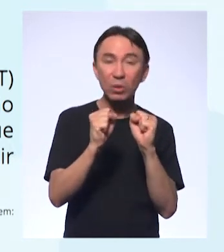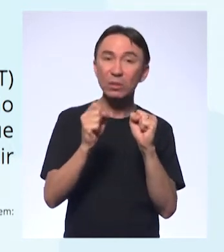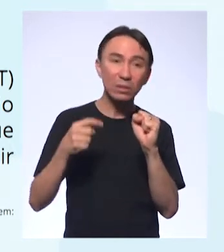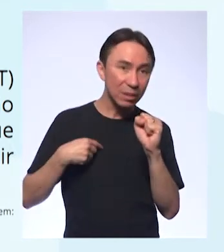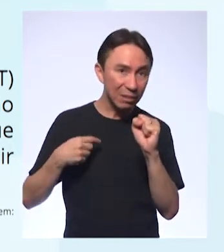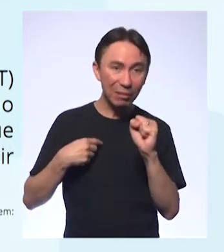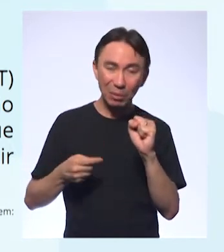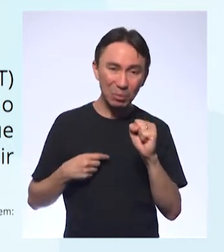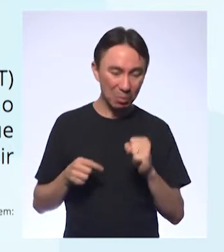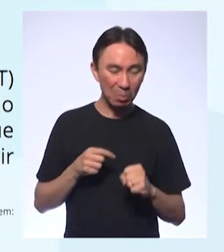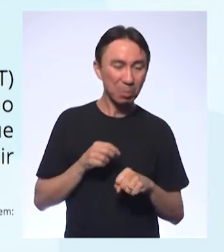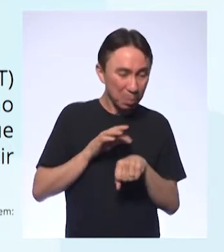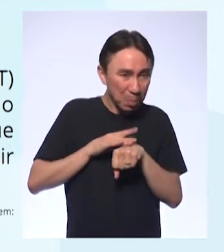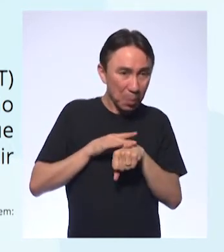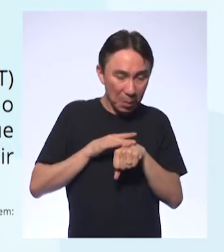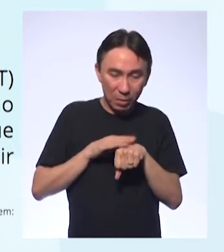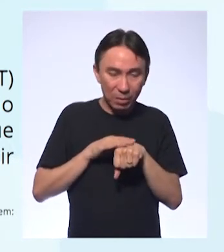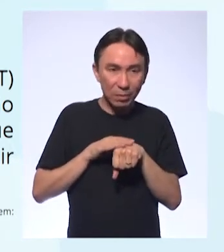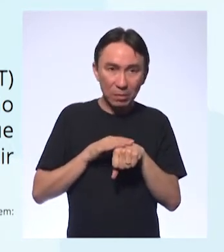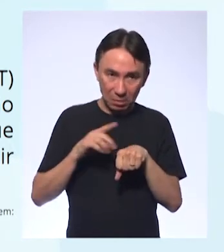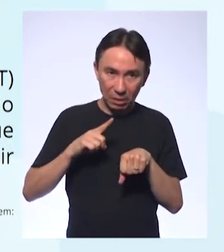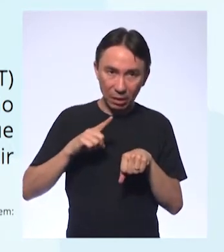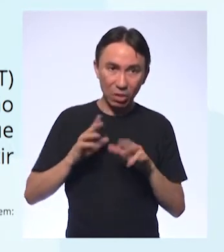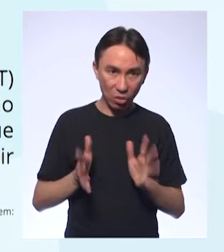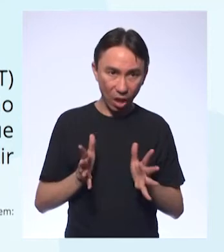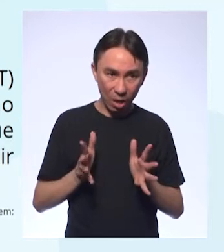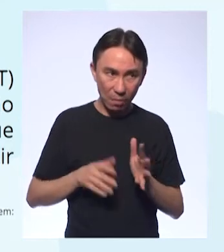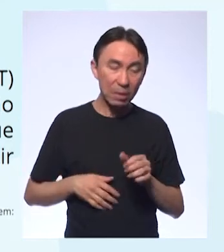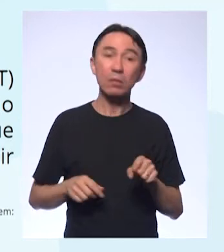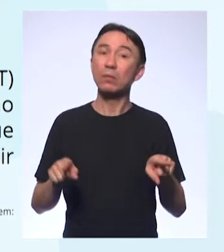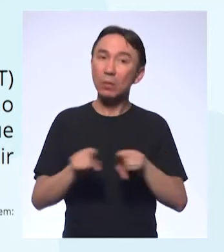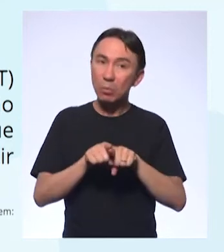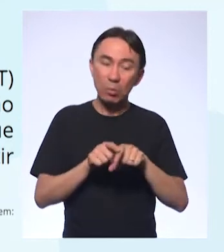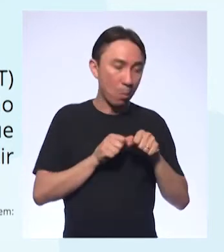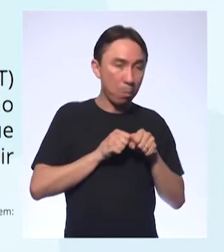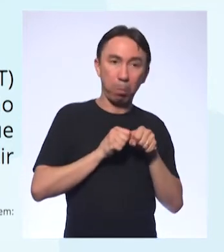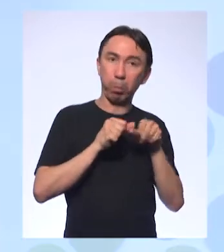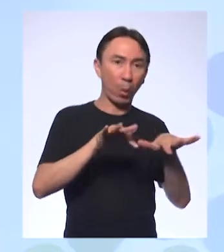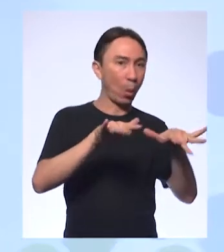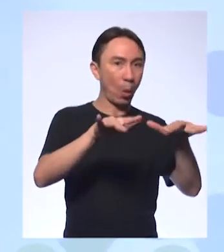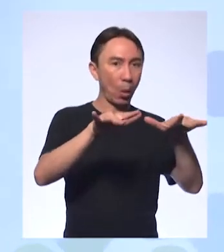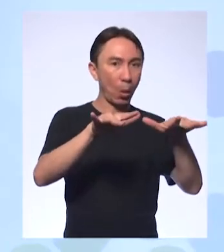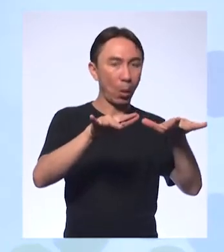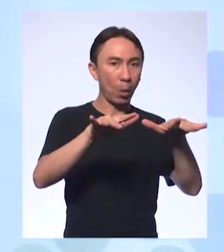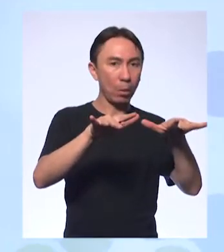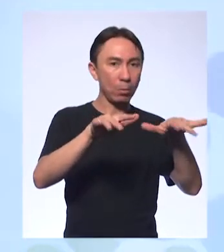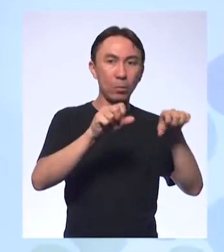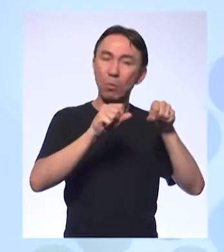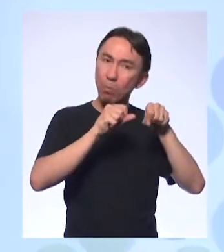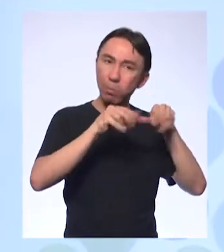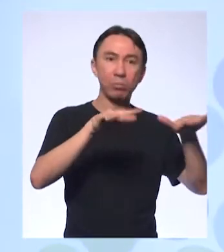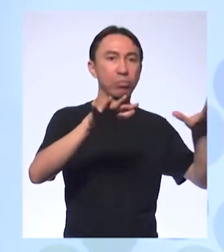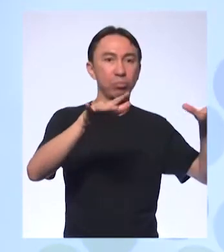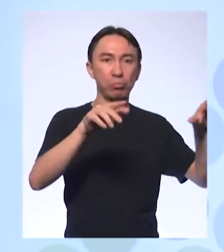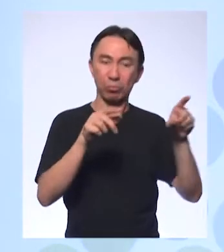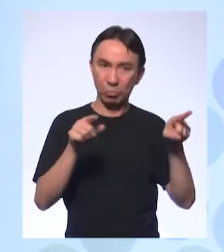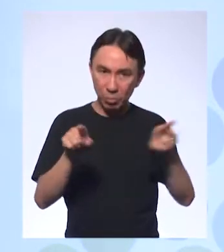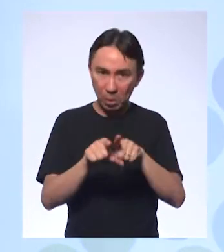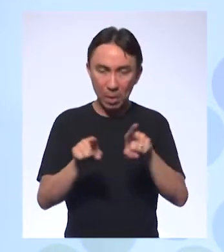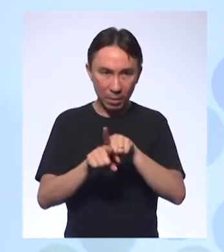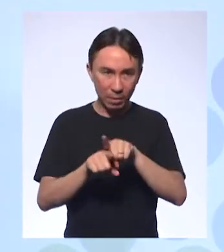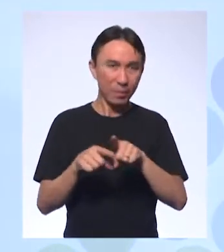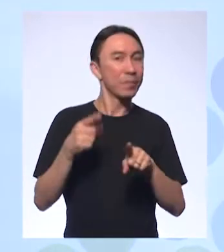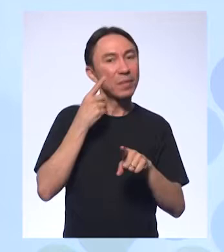transmitir uma infecção, mesmo sem sinais e sintomas. E daí, gente, que está interessante, por isso que no